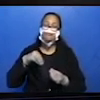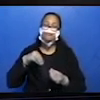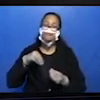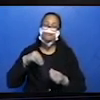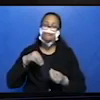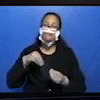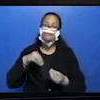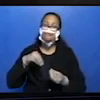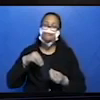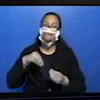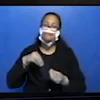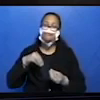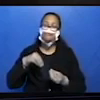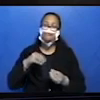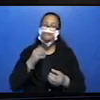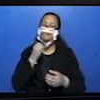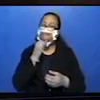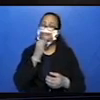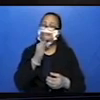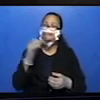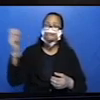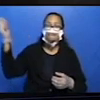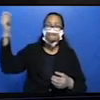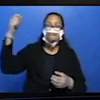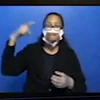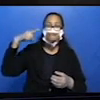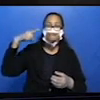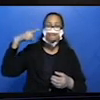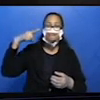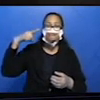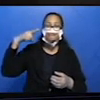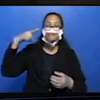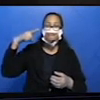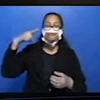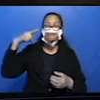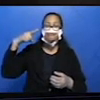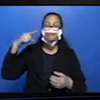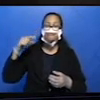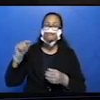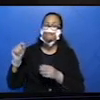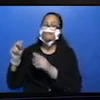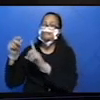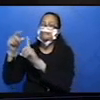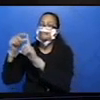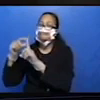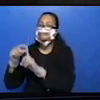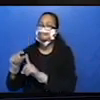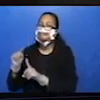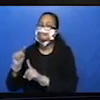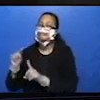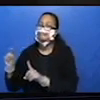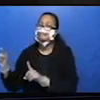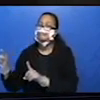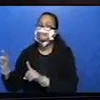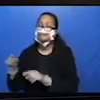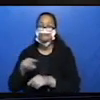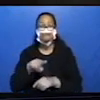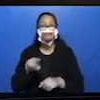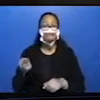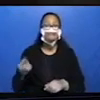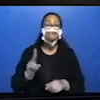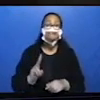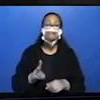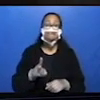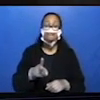a energia solar. Preencham, já risca. E vocês vão continuar. Ela utiliza